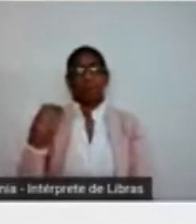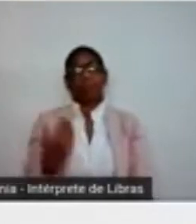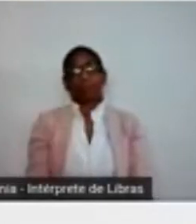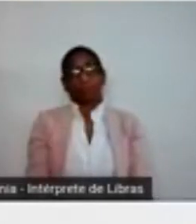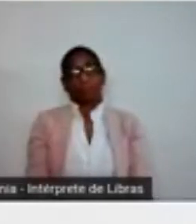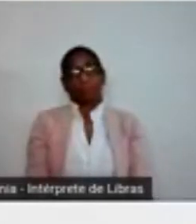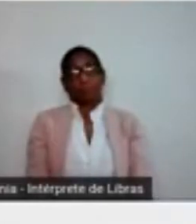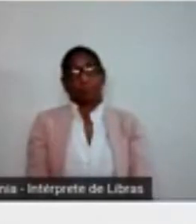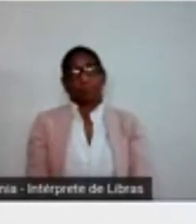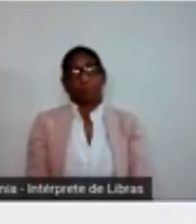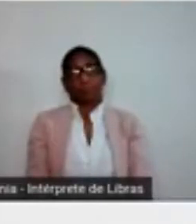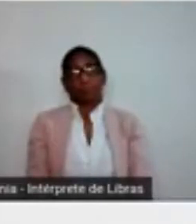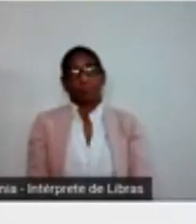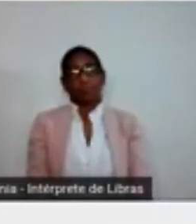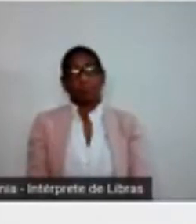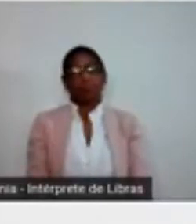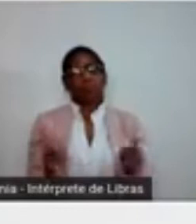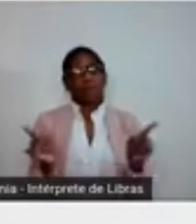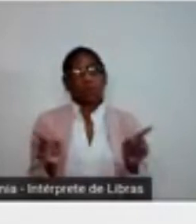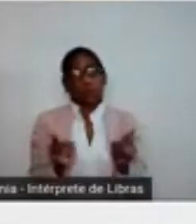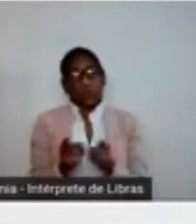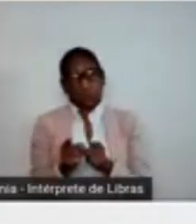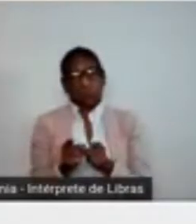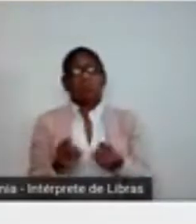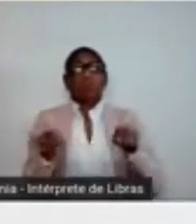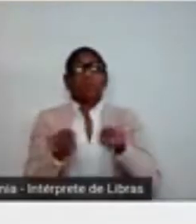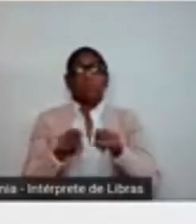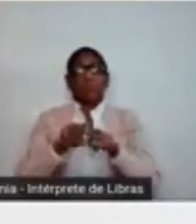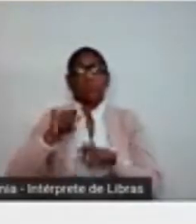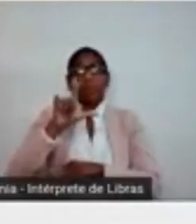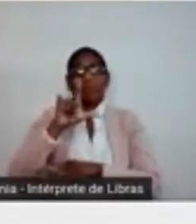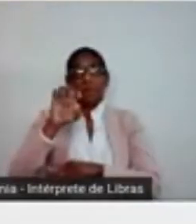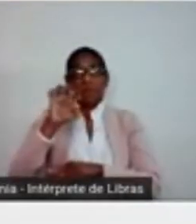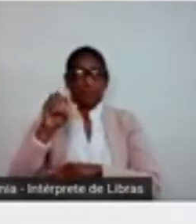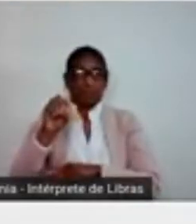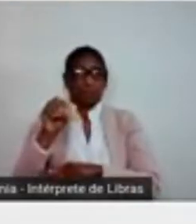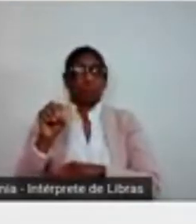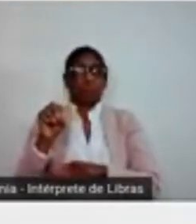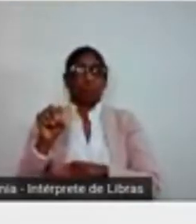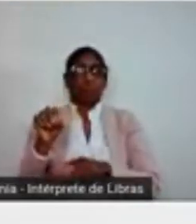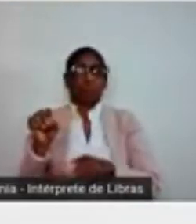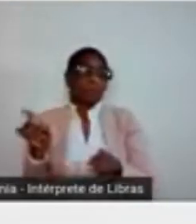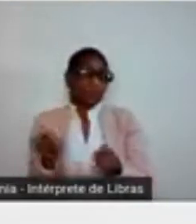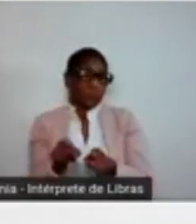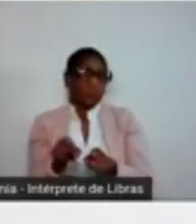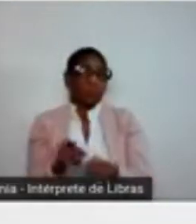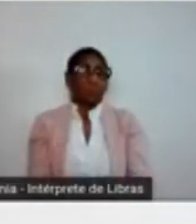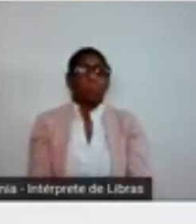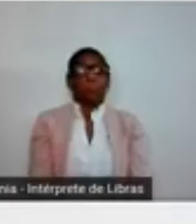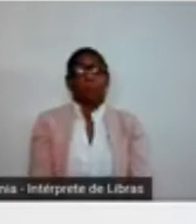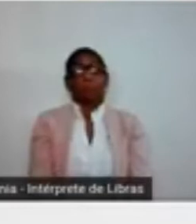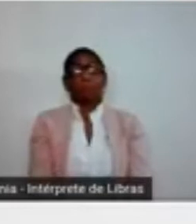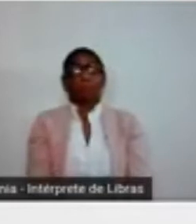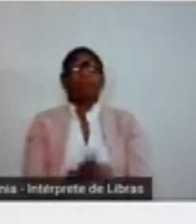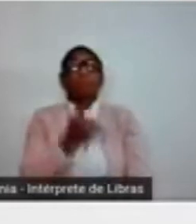de redução de oferta de leitos de UTI. Passo Fundo... Governador,